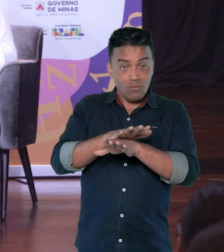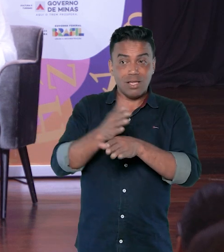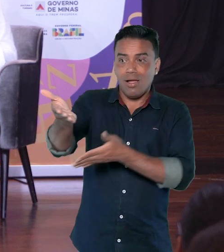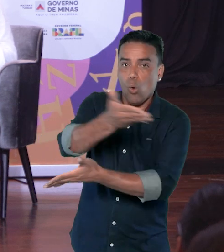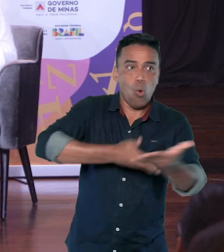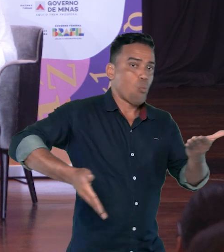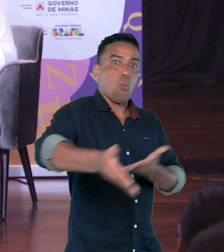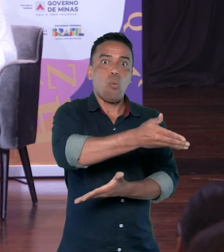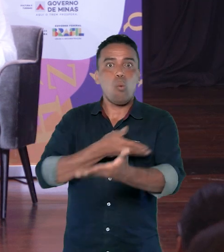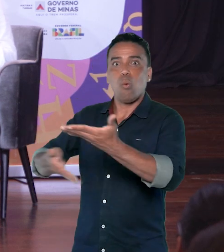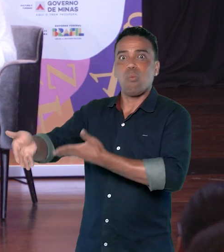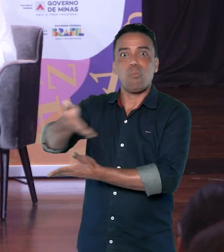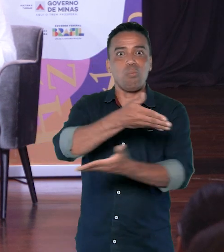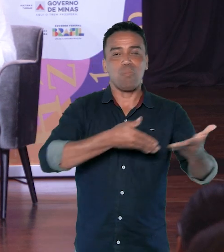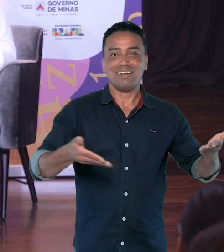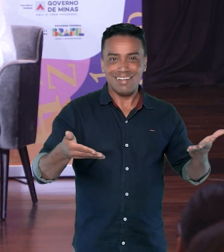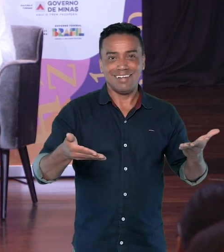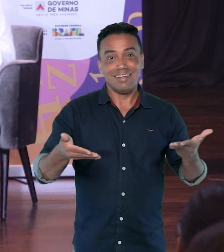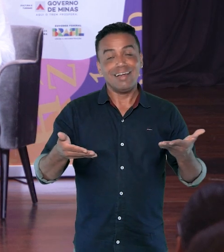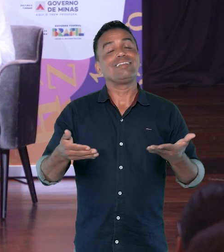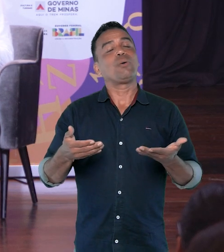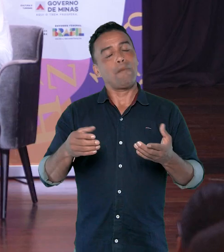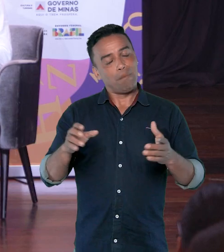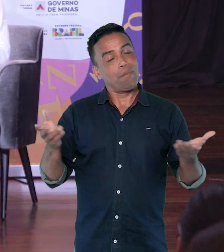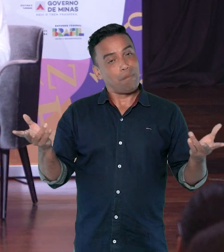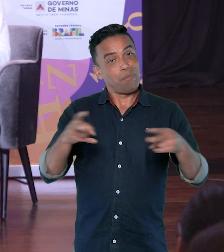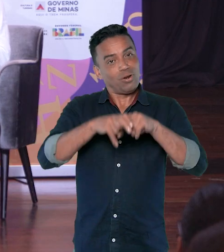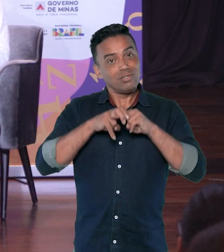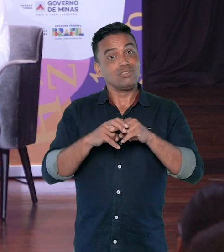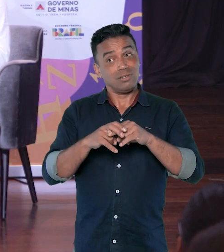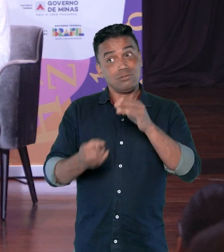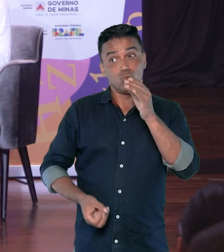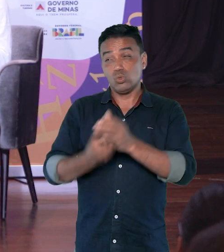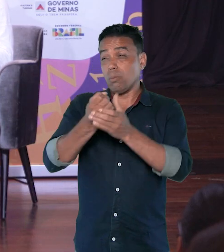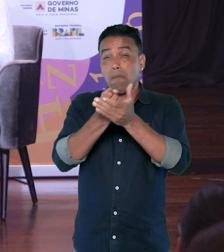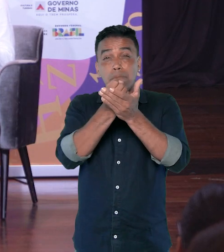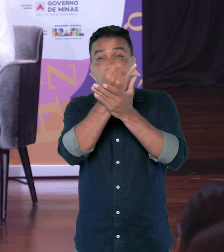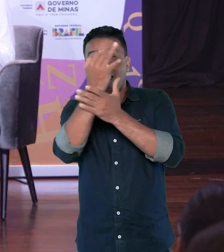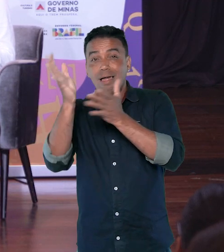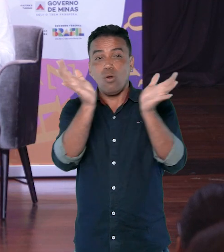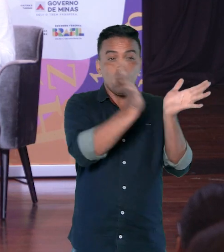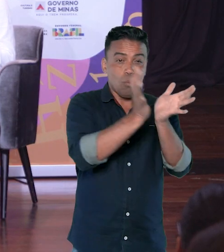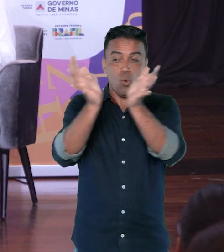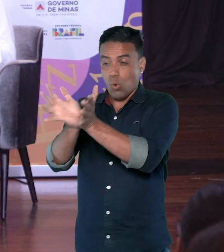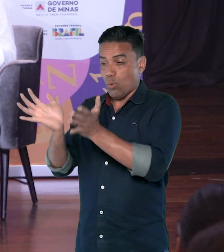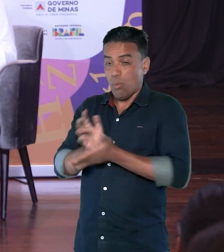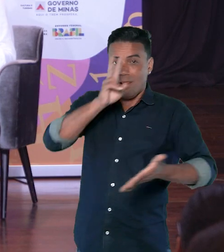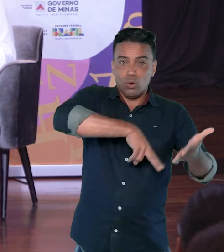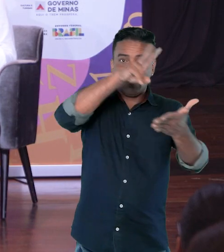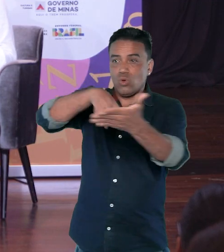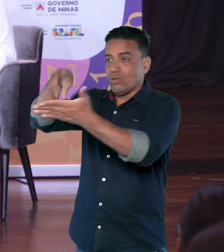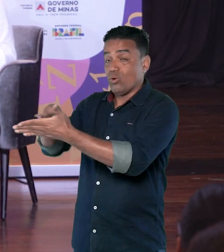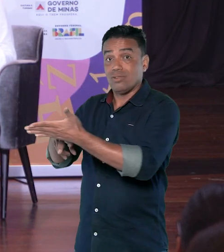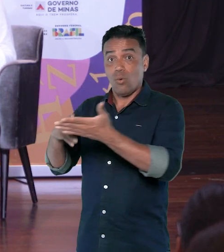leu. Tá? E por isso que a gente tem uma explosão hoje de clubes de leituras, né, de pessoas, eventos